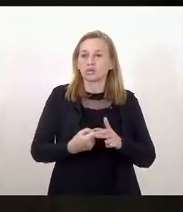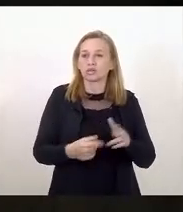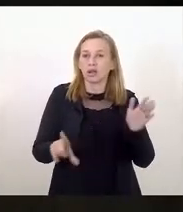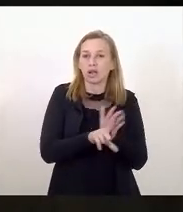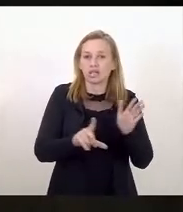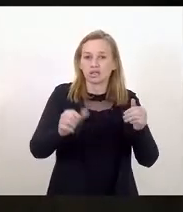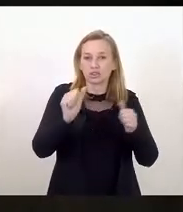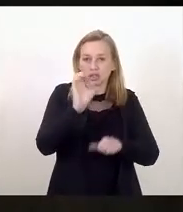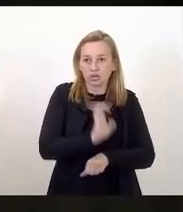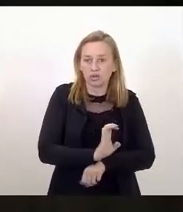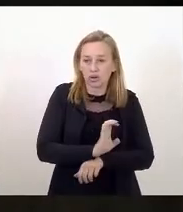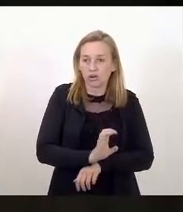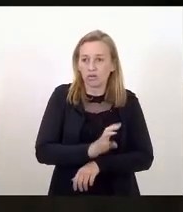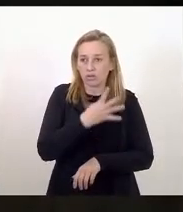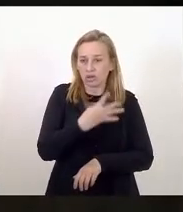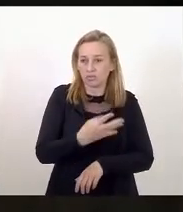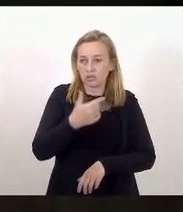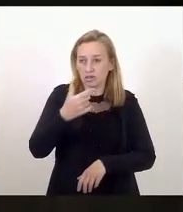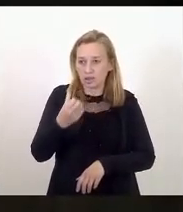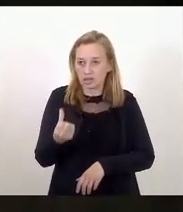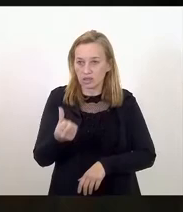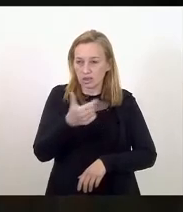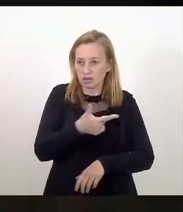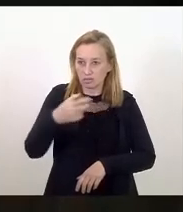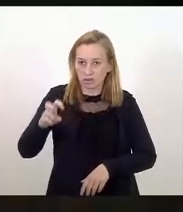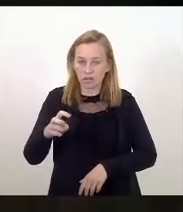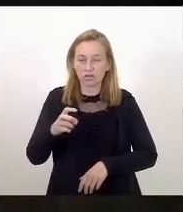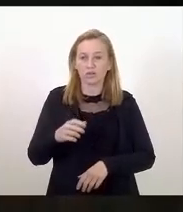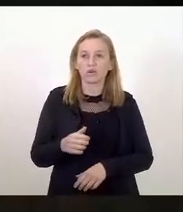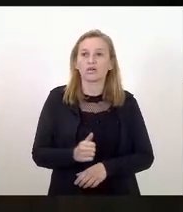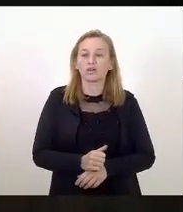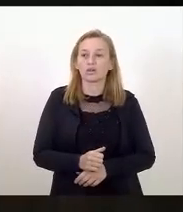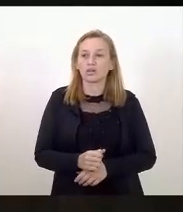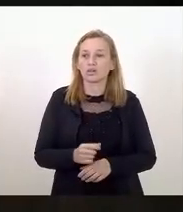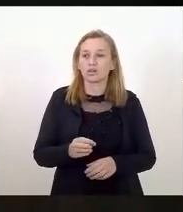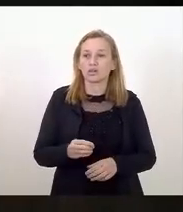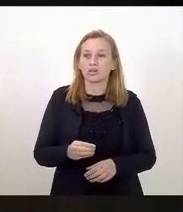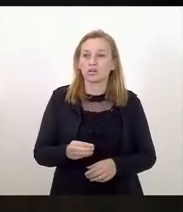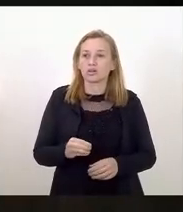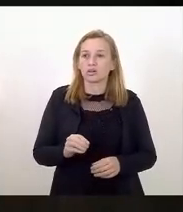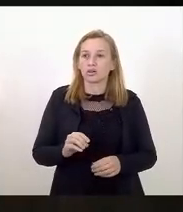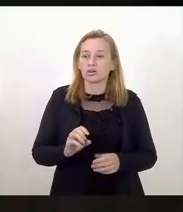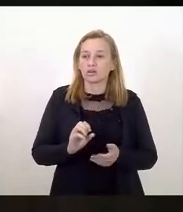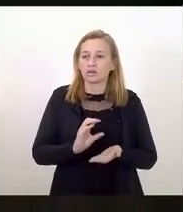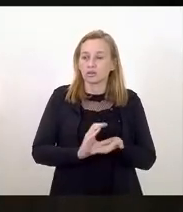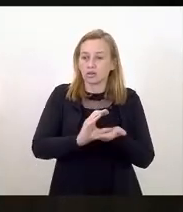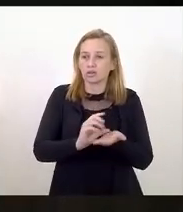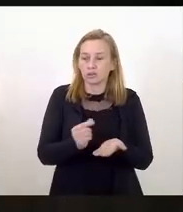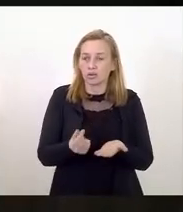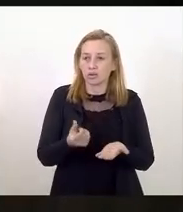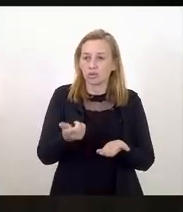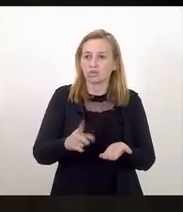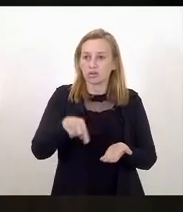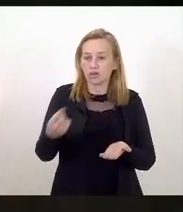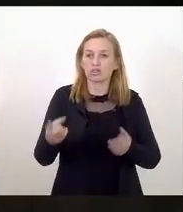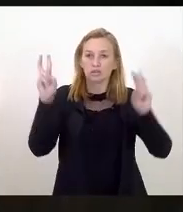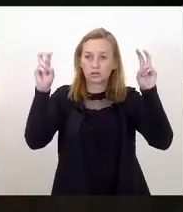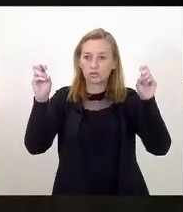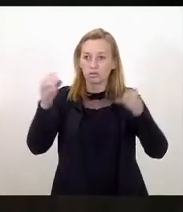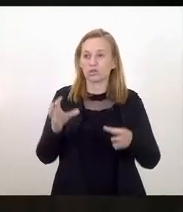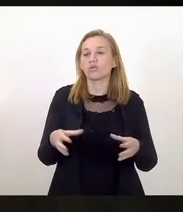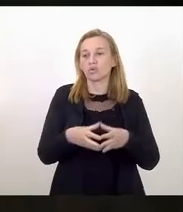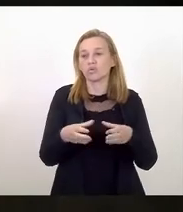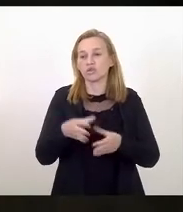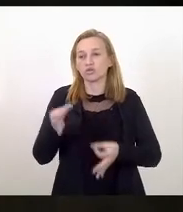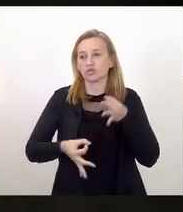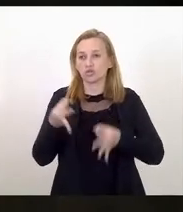estadual 4.620 de 11 de outubro de 2005, sem aumento de despesas e da outras providências. Dependendo de pareceres às comissões, com